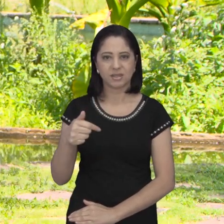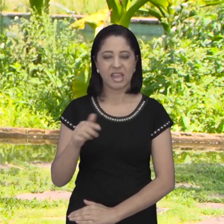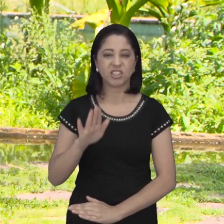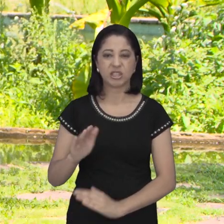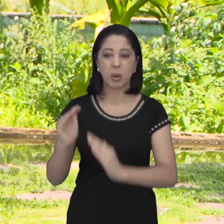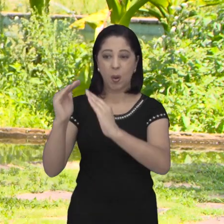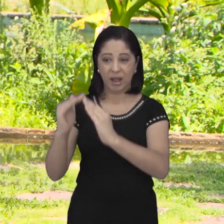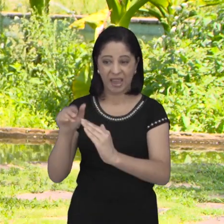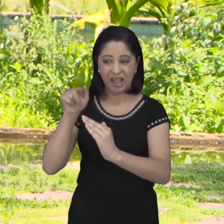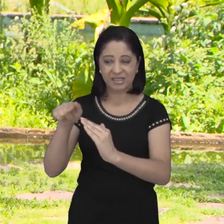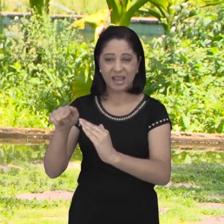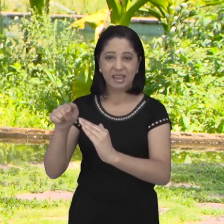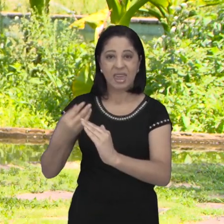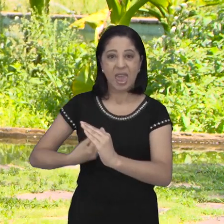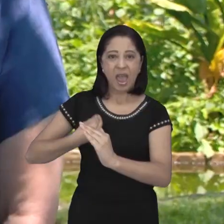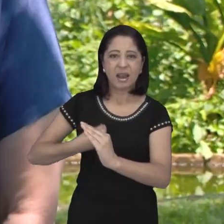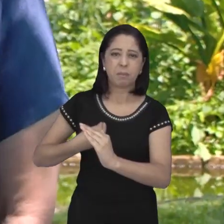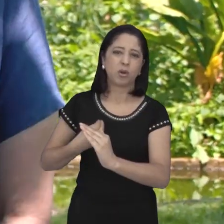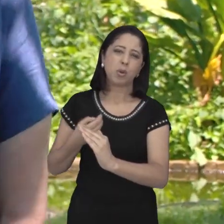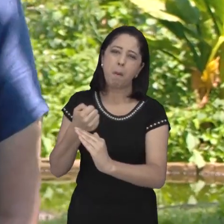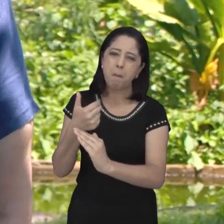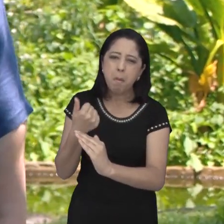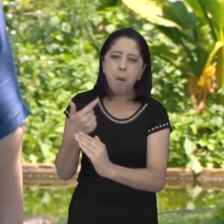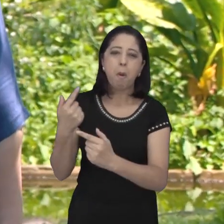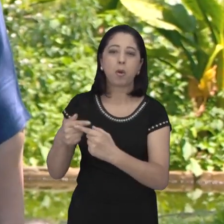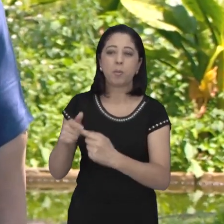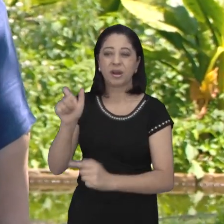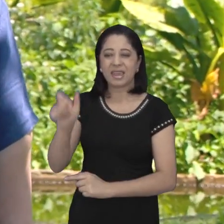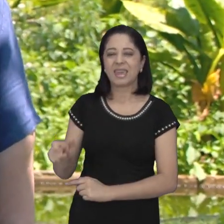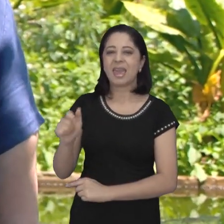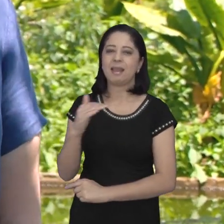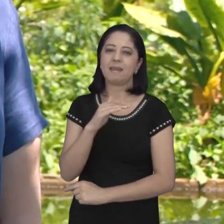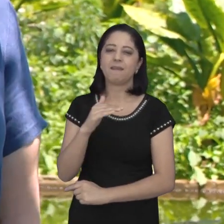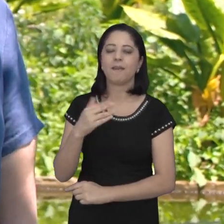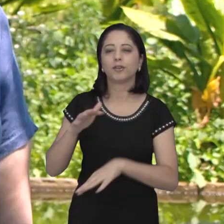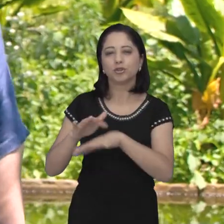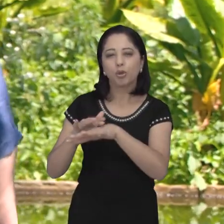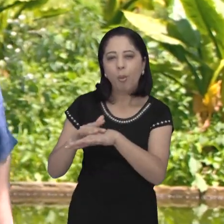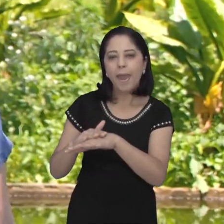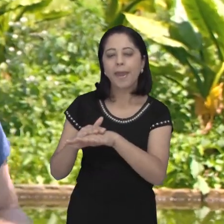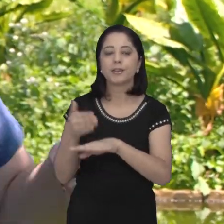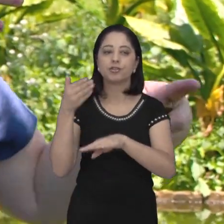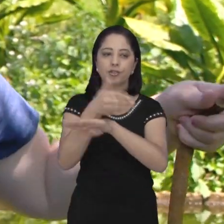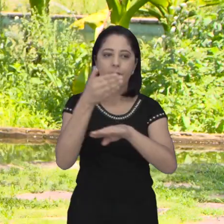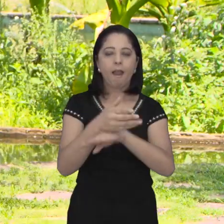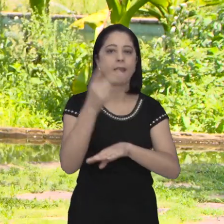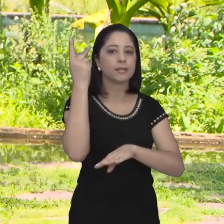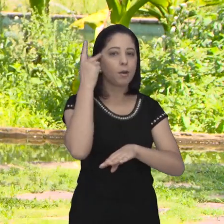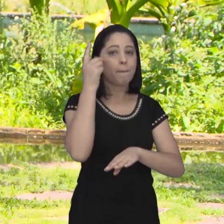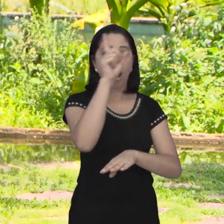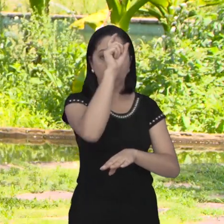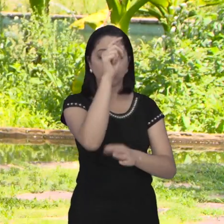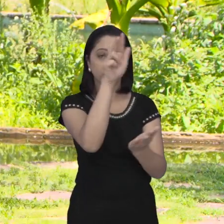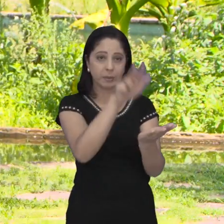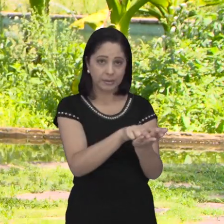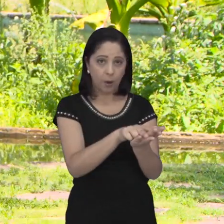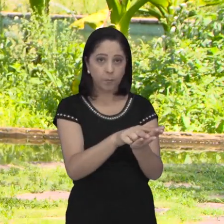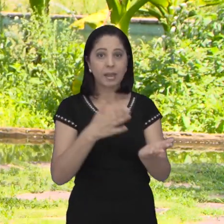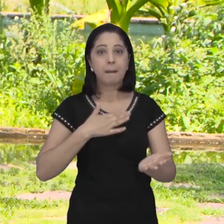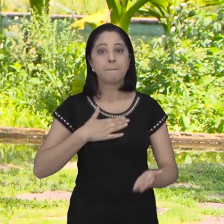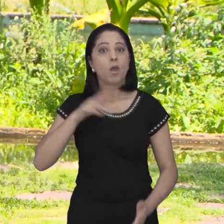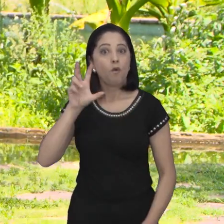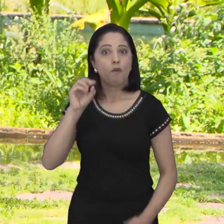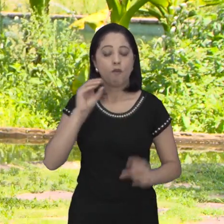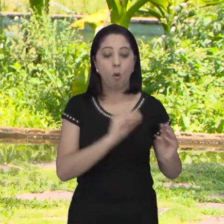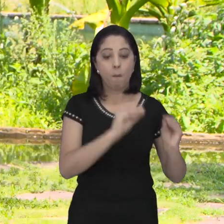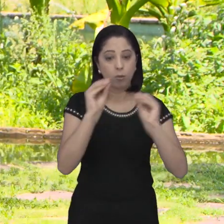hoje a Alameda a Rua dos Eucaliptos. E aí comprou mais uma fazenda. Isso aqui